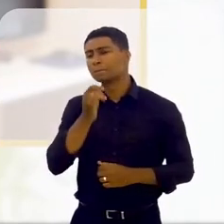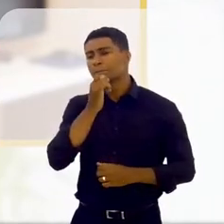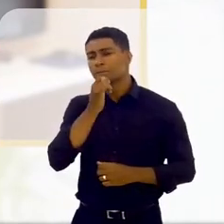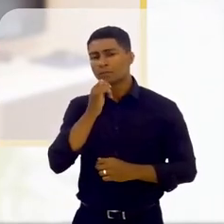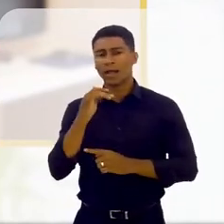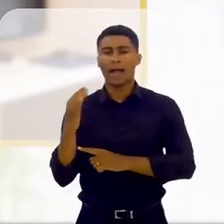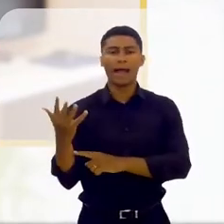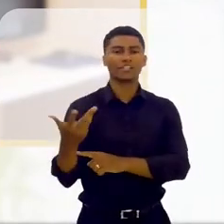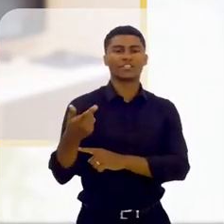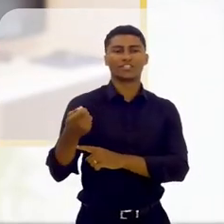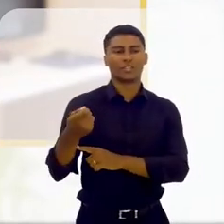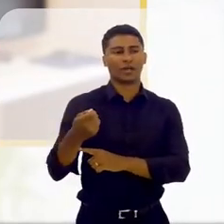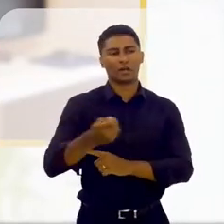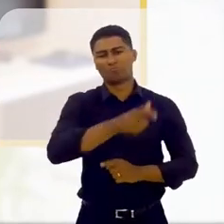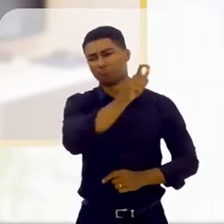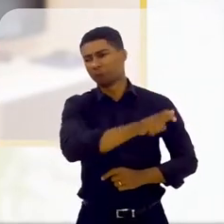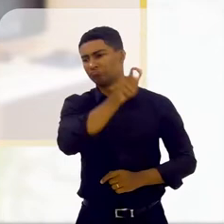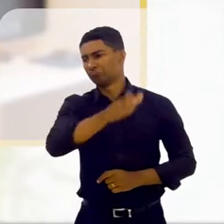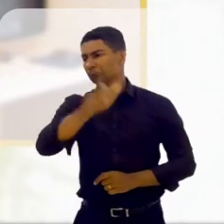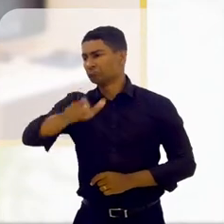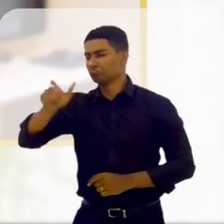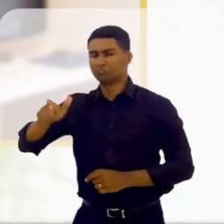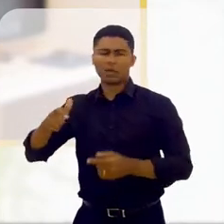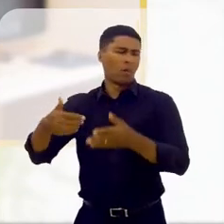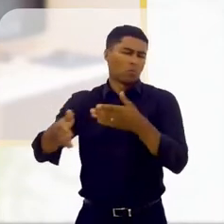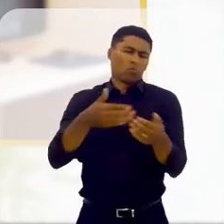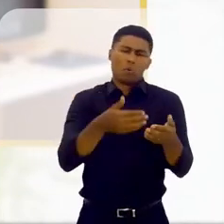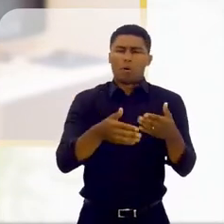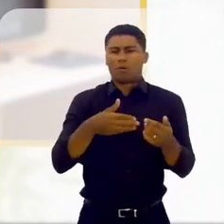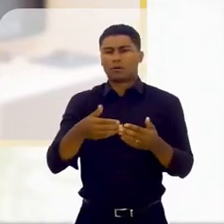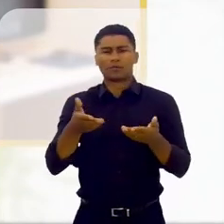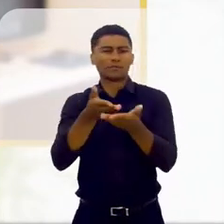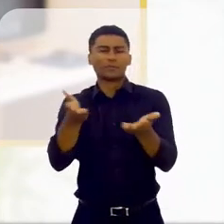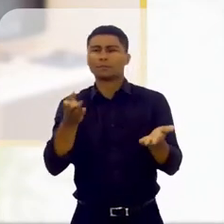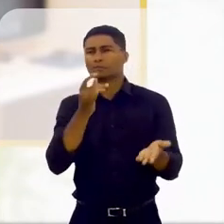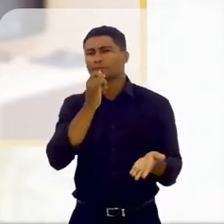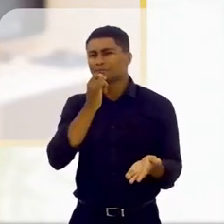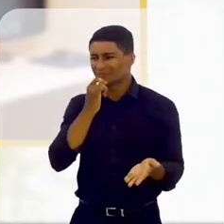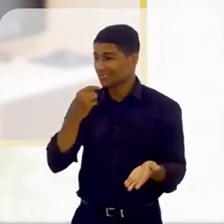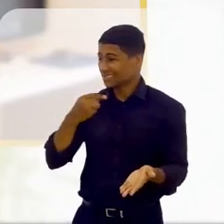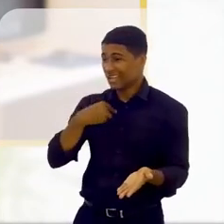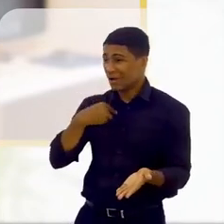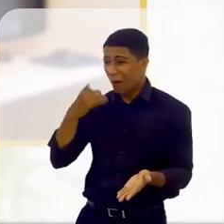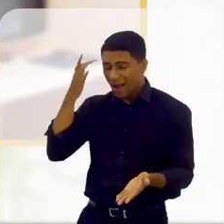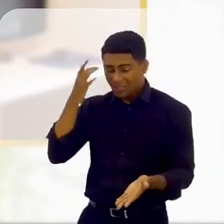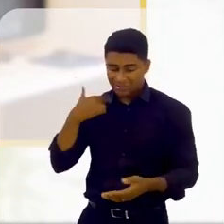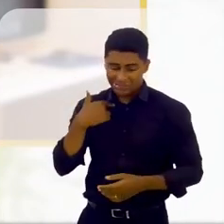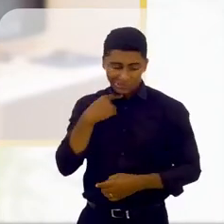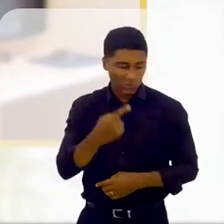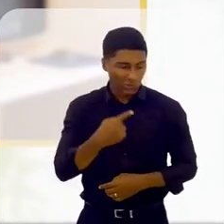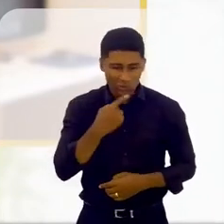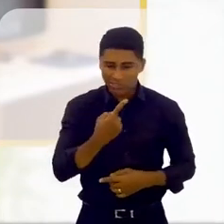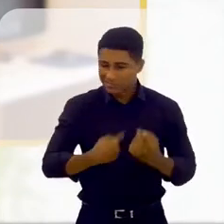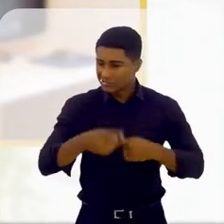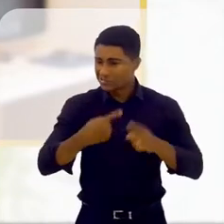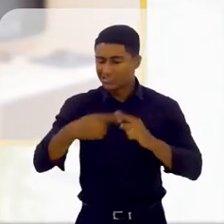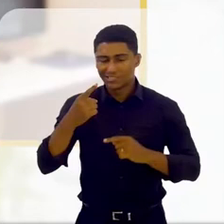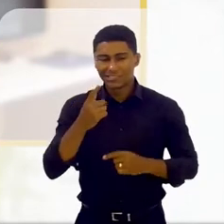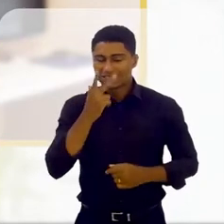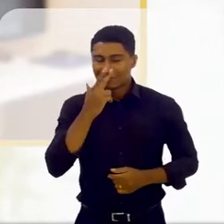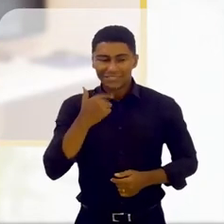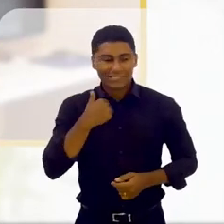um artista, qualquer artista, tem aquela fala de, poxa, não vou conseguir, não tá